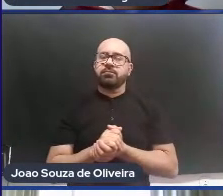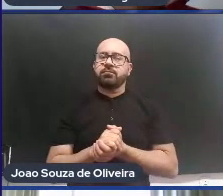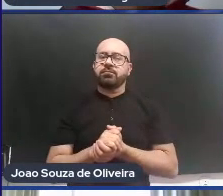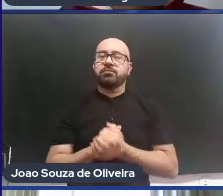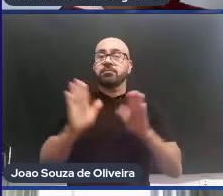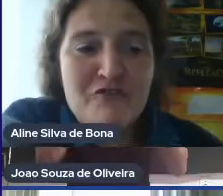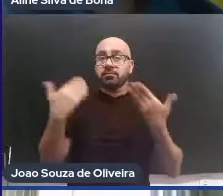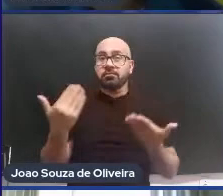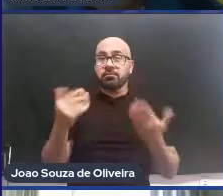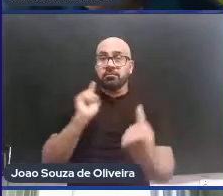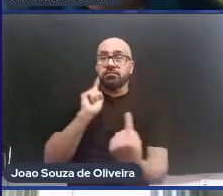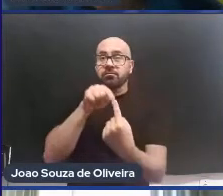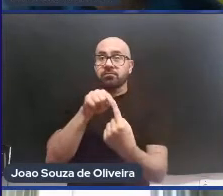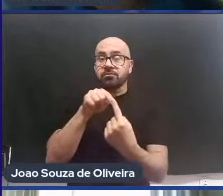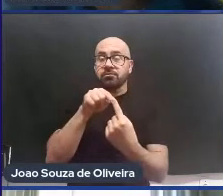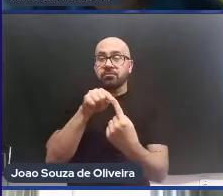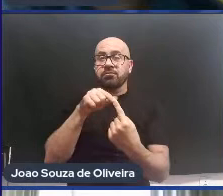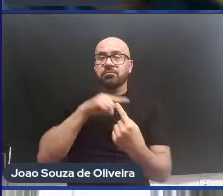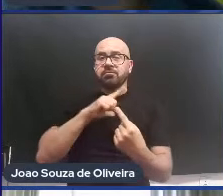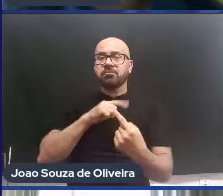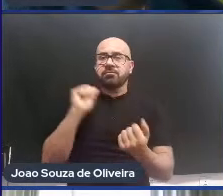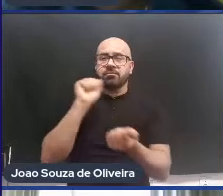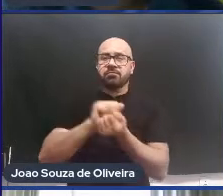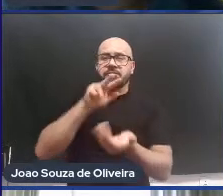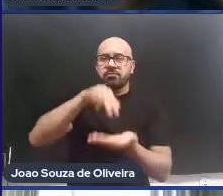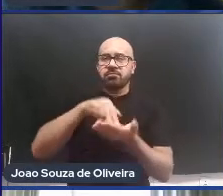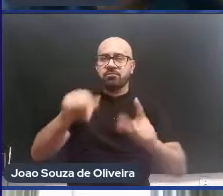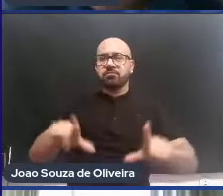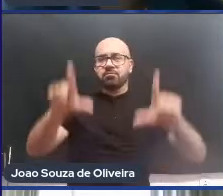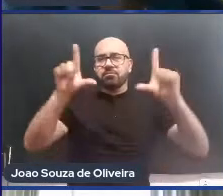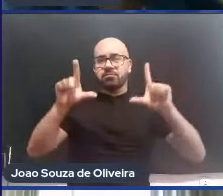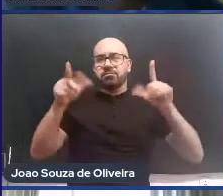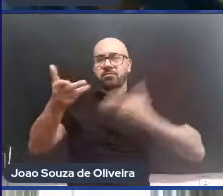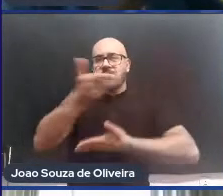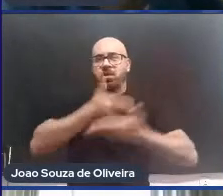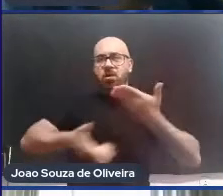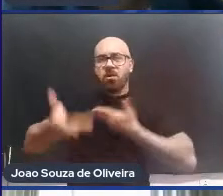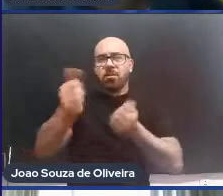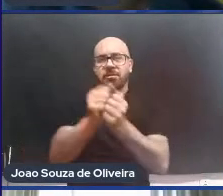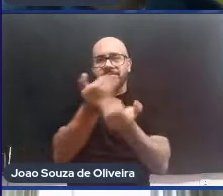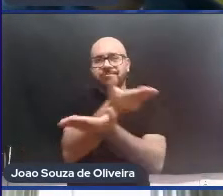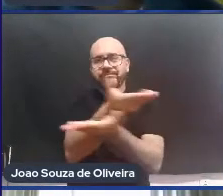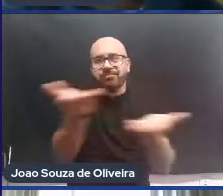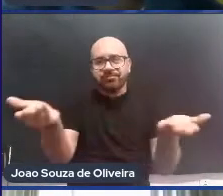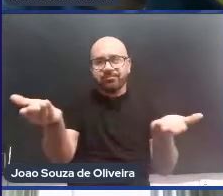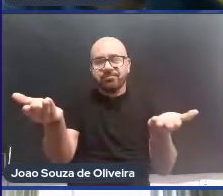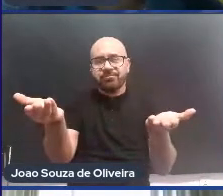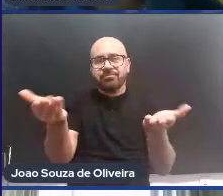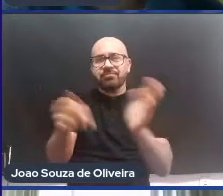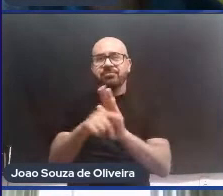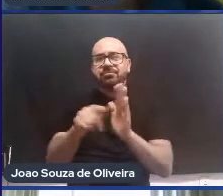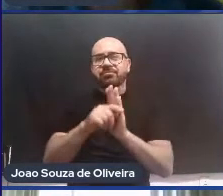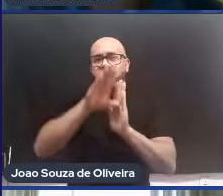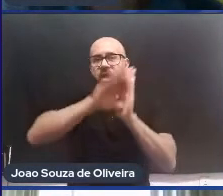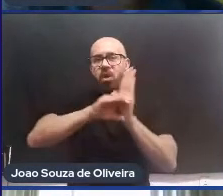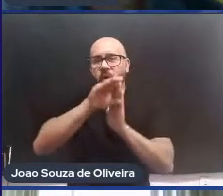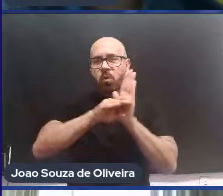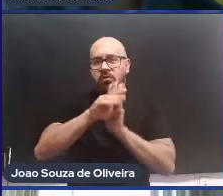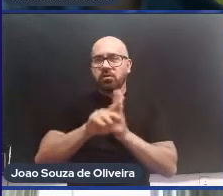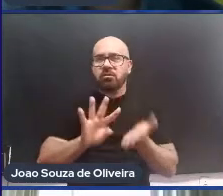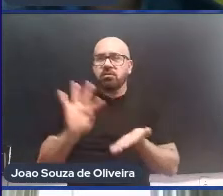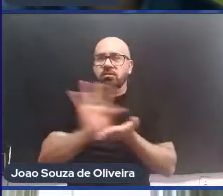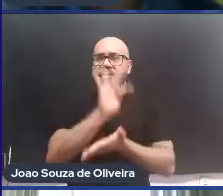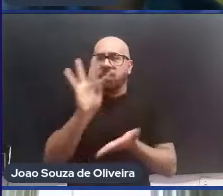Oi e o nosso objetivo dispara aqui com esse painel é compartilhado compartilhar essas conceituações teóricas